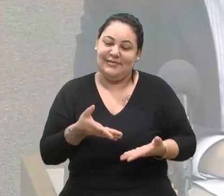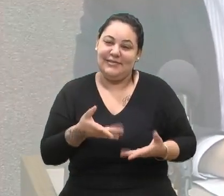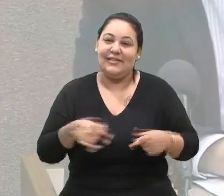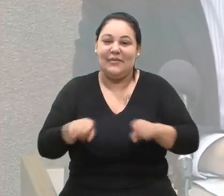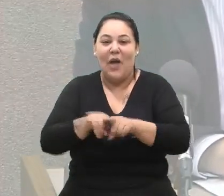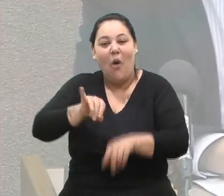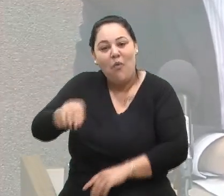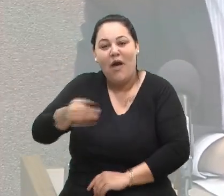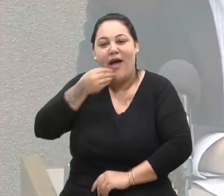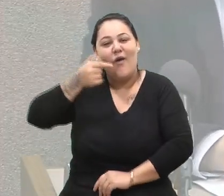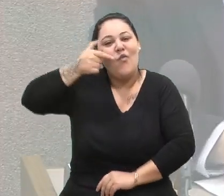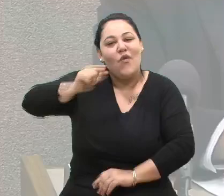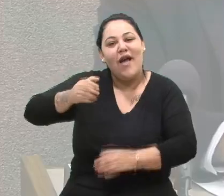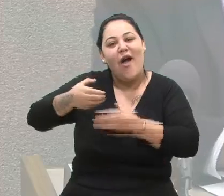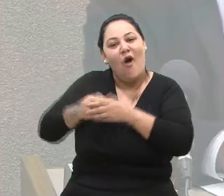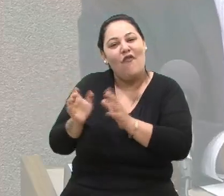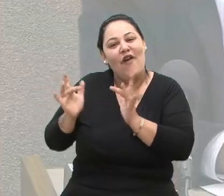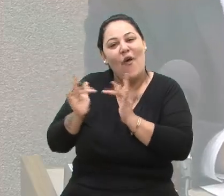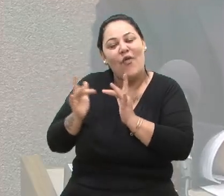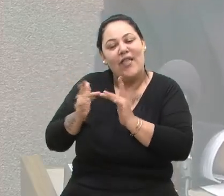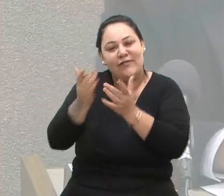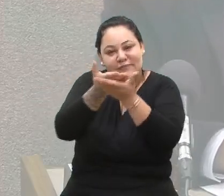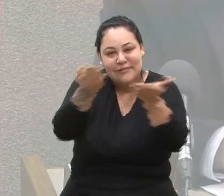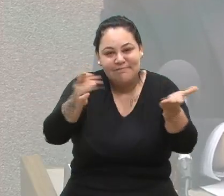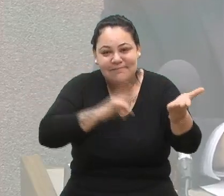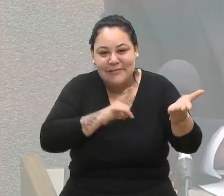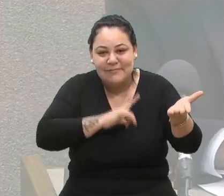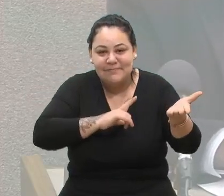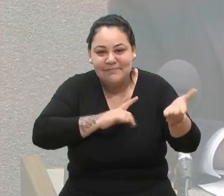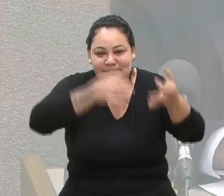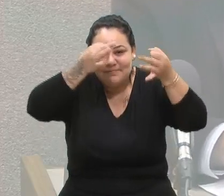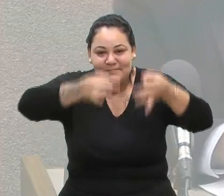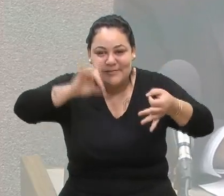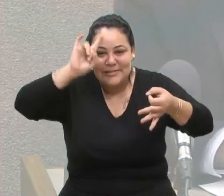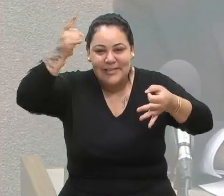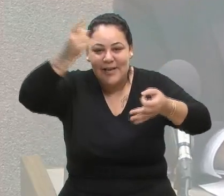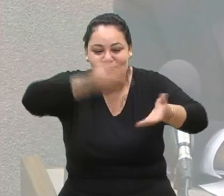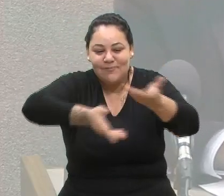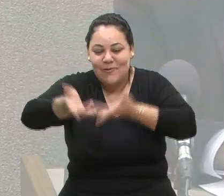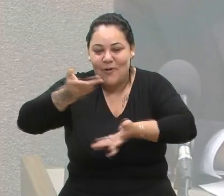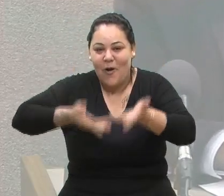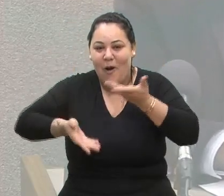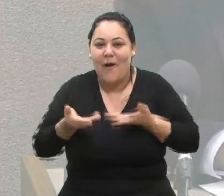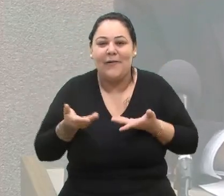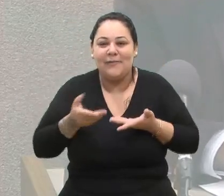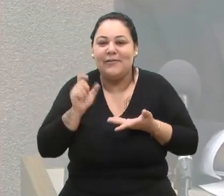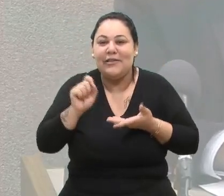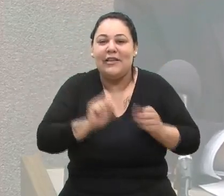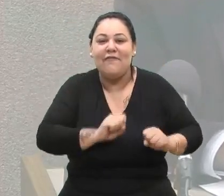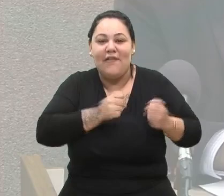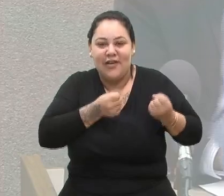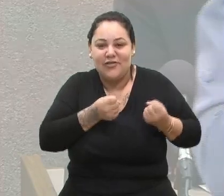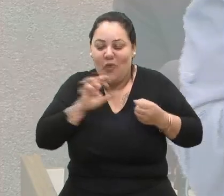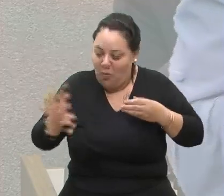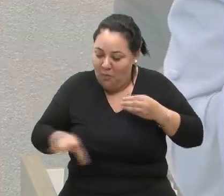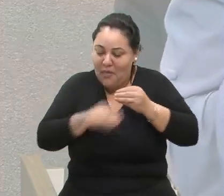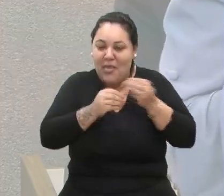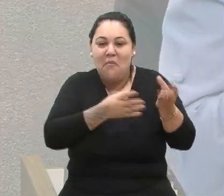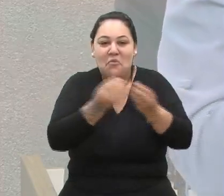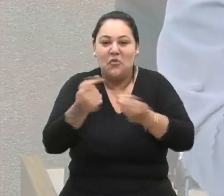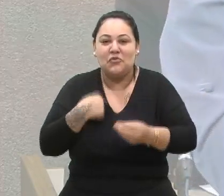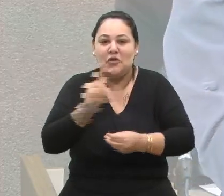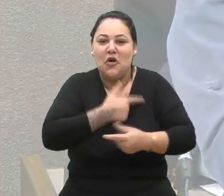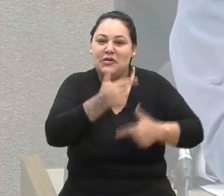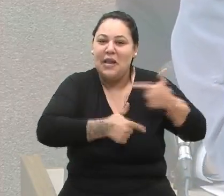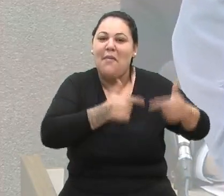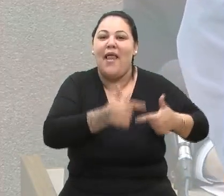de conviver com vocês e tenho certeza que as ideias, as bandeiras que vocês defendem vão somar muito aqui no Legislativo Caxiense. E